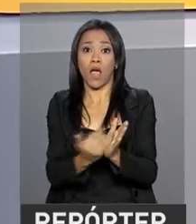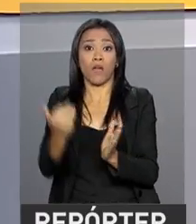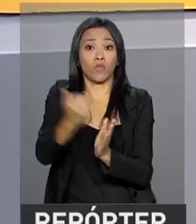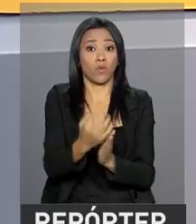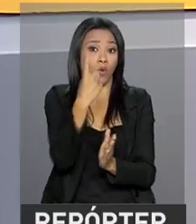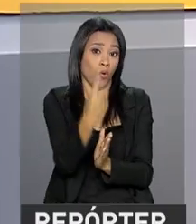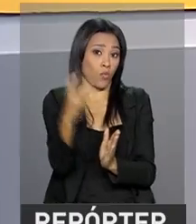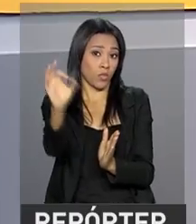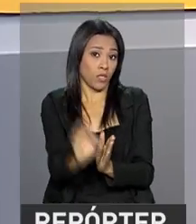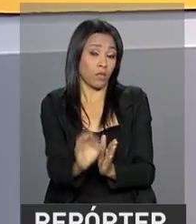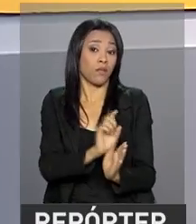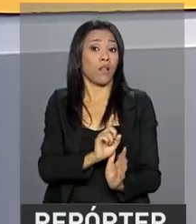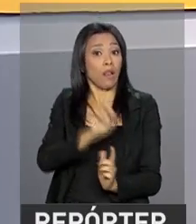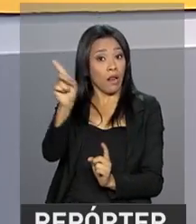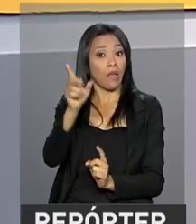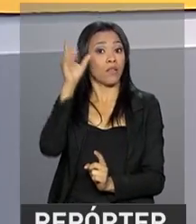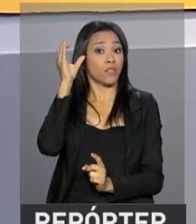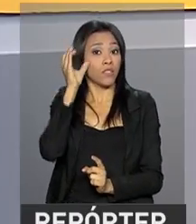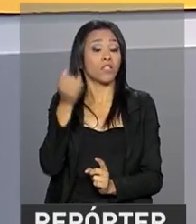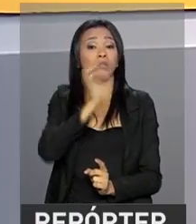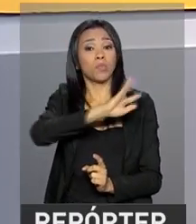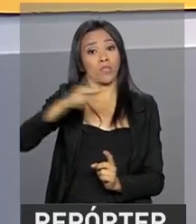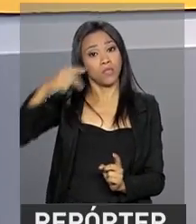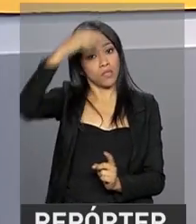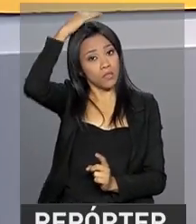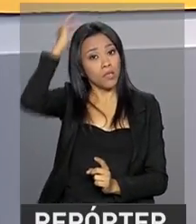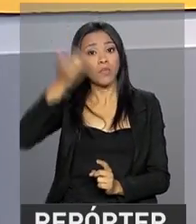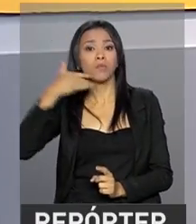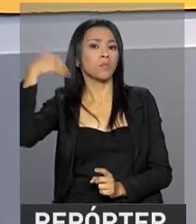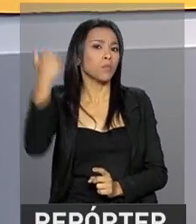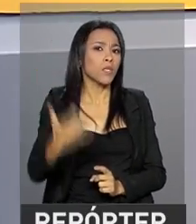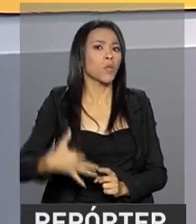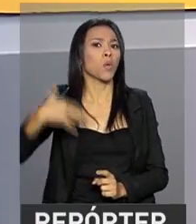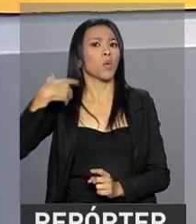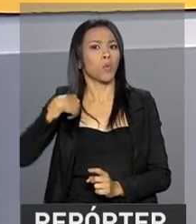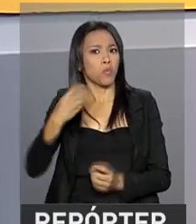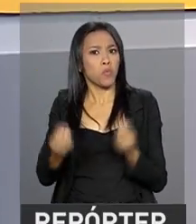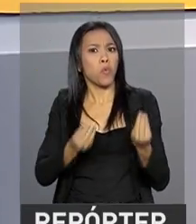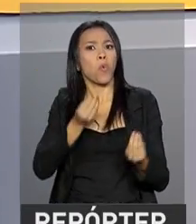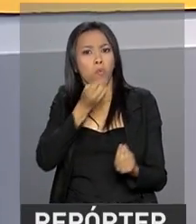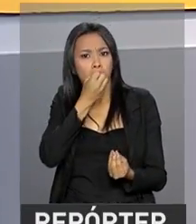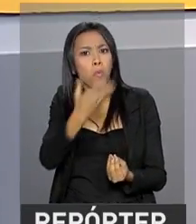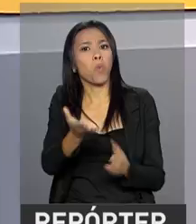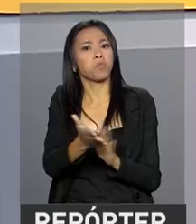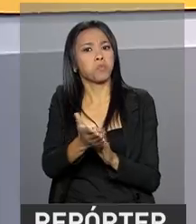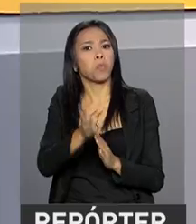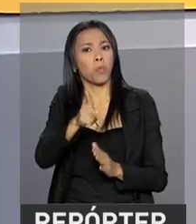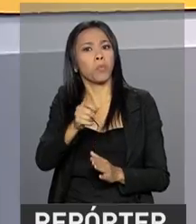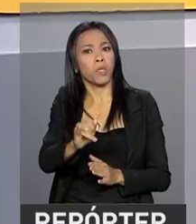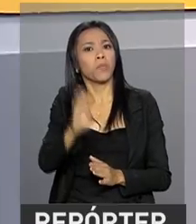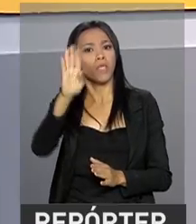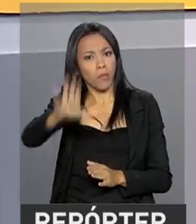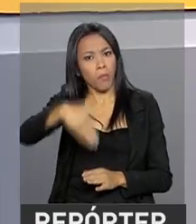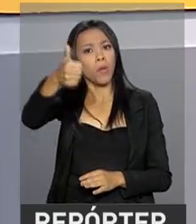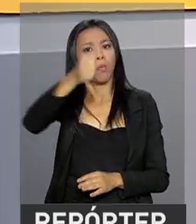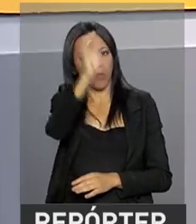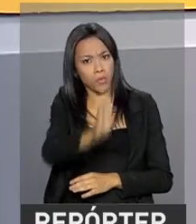1%. Na China, ainda, o presidente Michel Temer comentou o resultado do PIB e destacou que o Brasil está